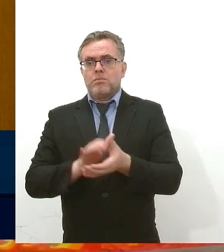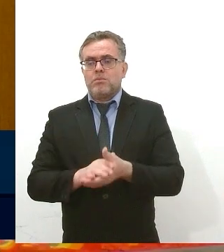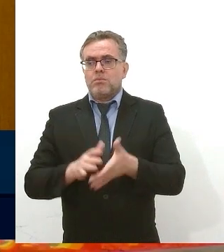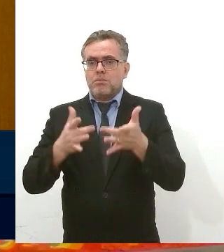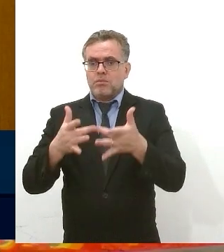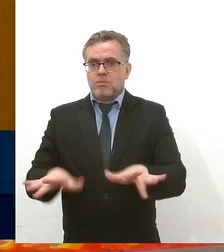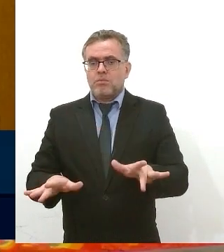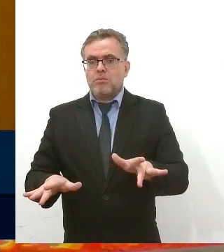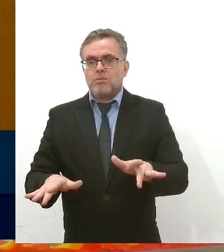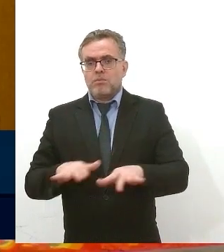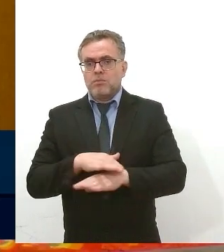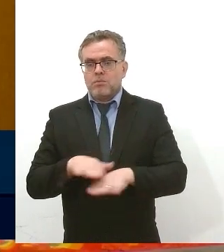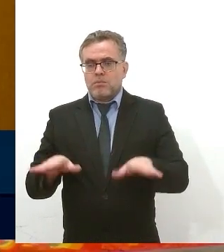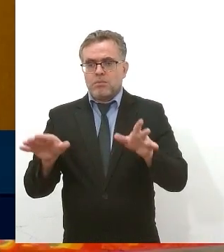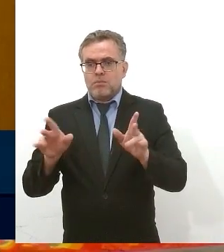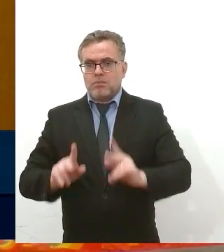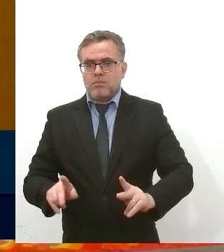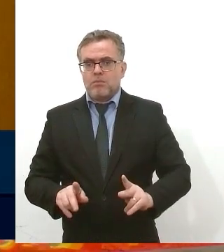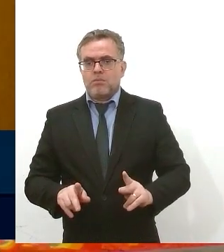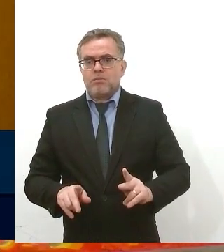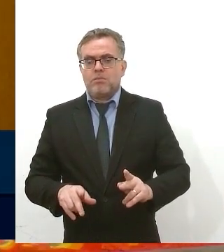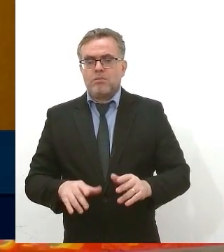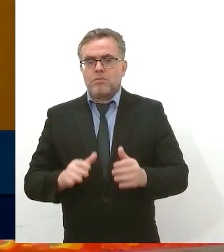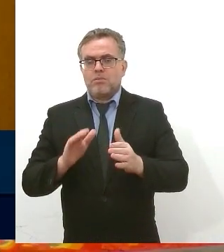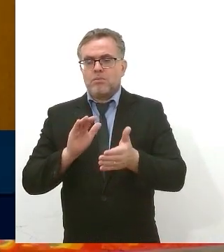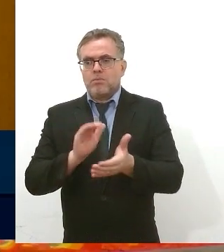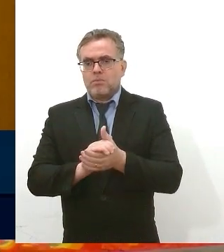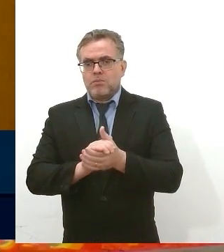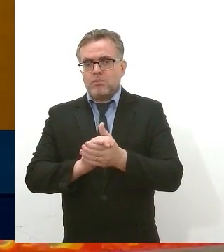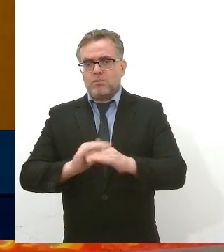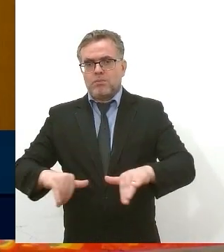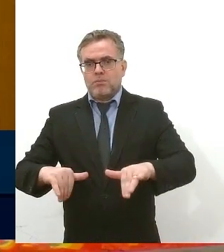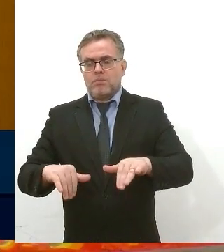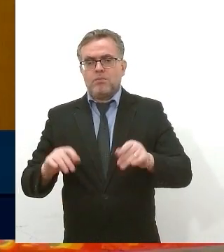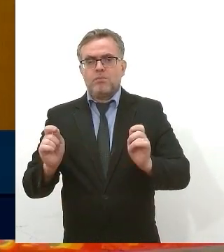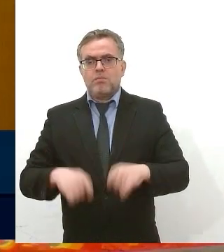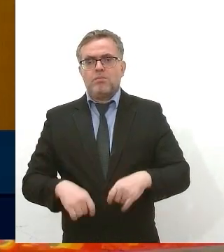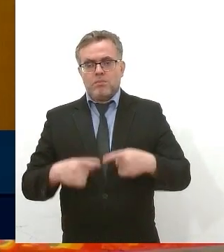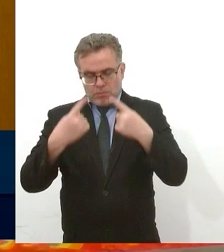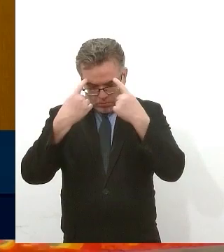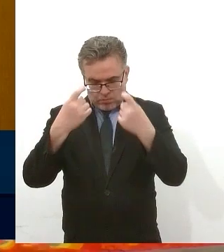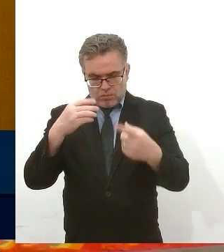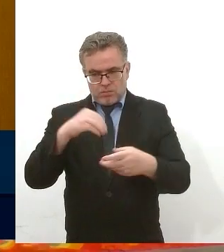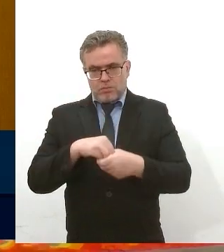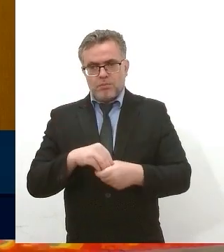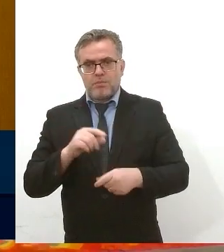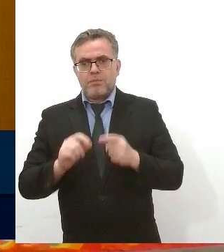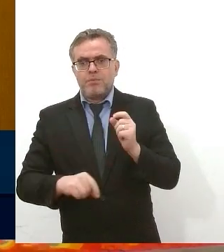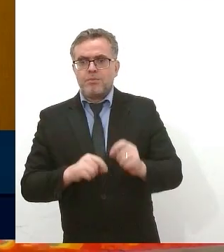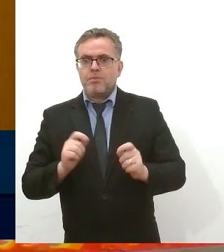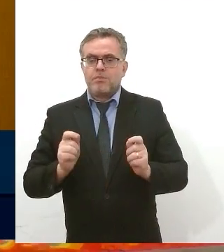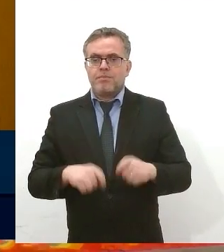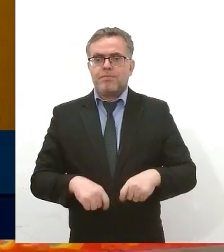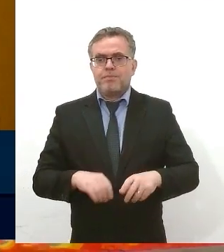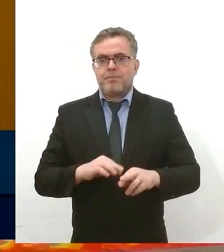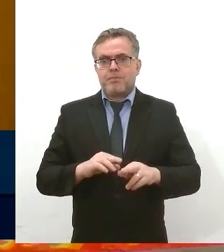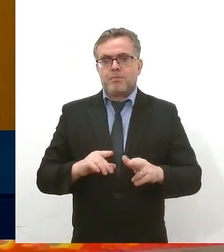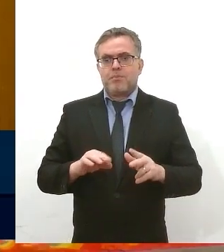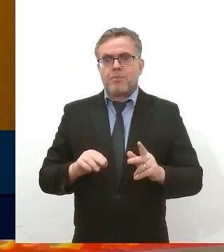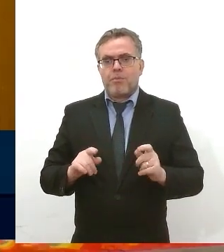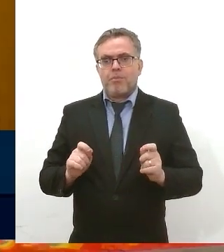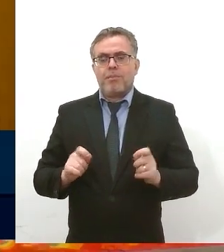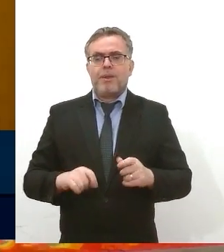estava abusivo, né? Porque a violência contra a mulher, ela tem vários graus, né? Primeiramente é